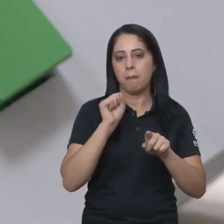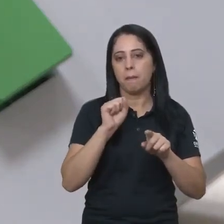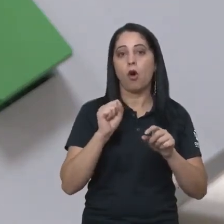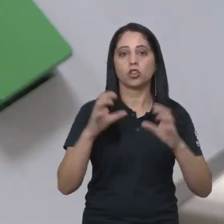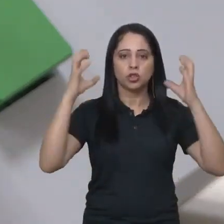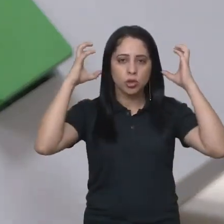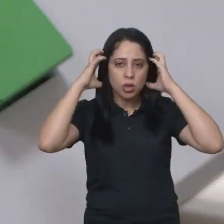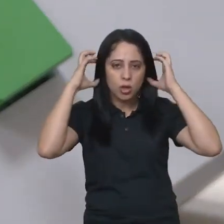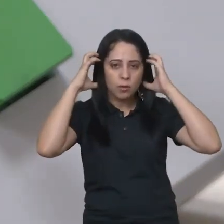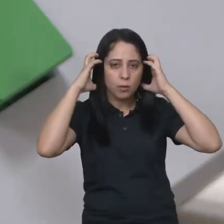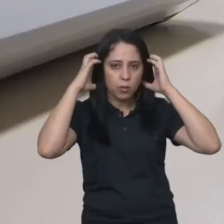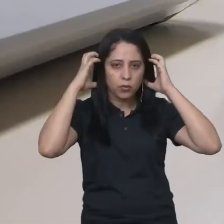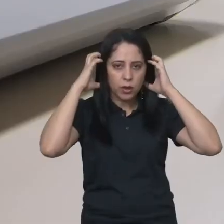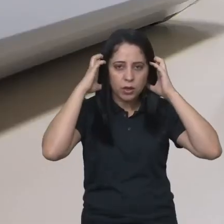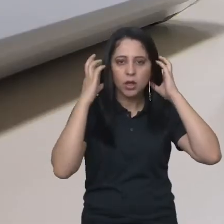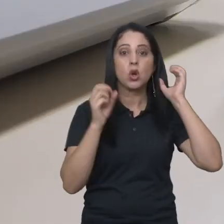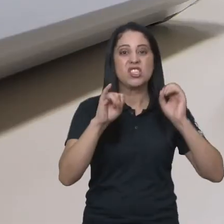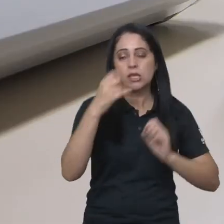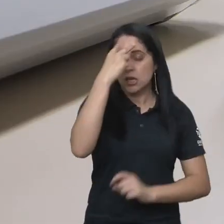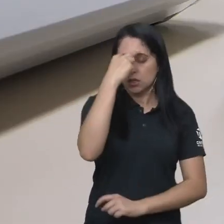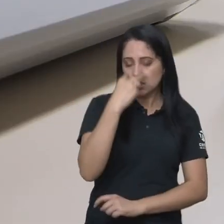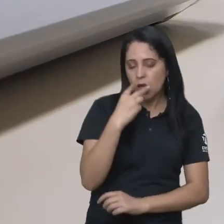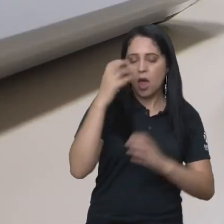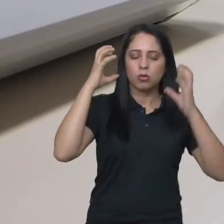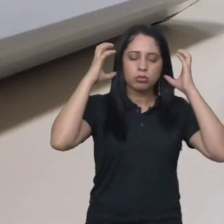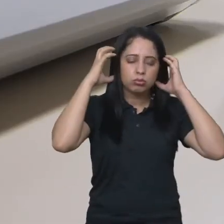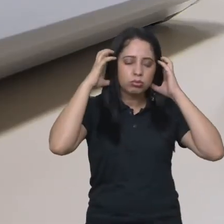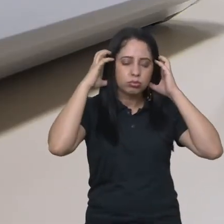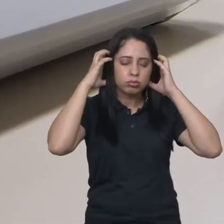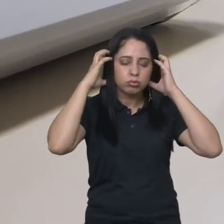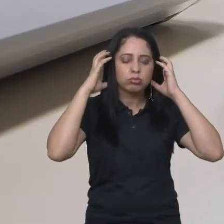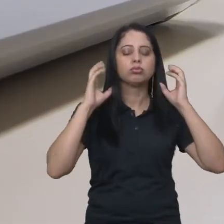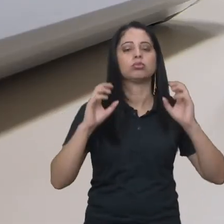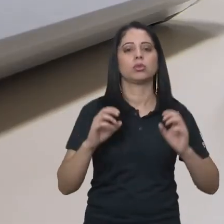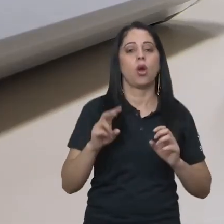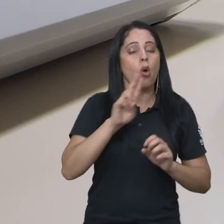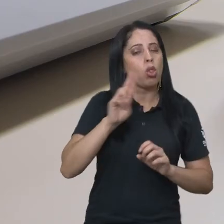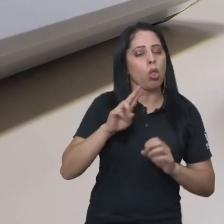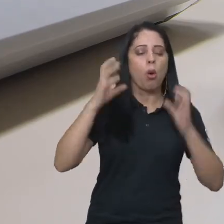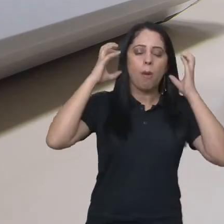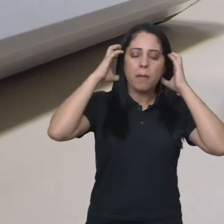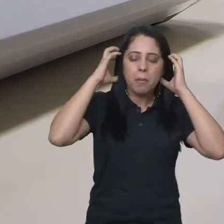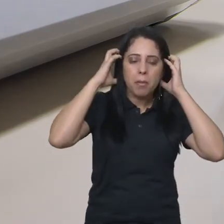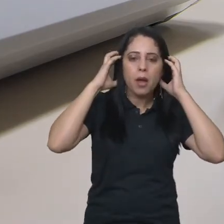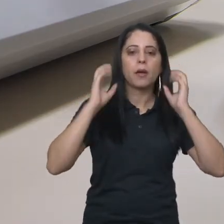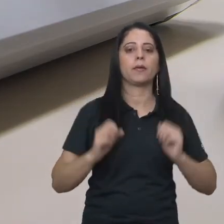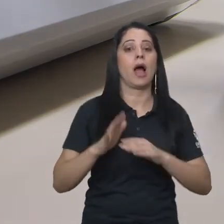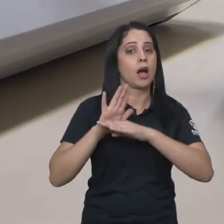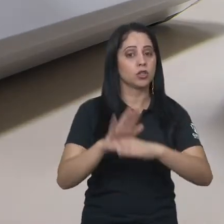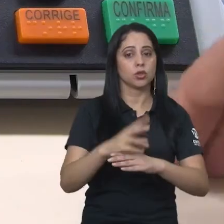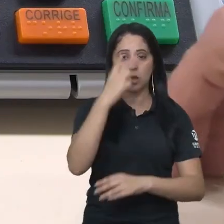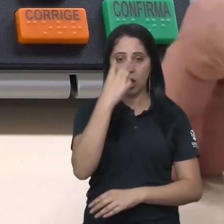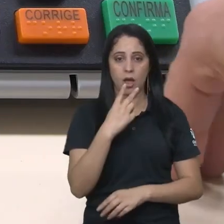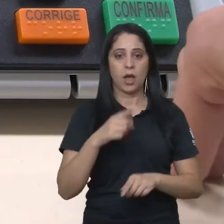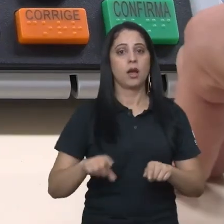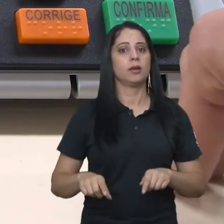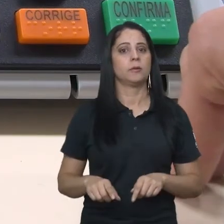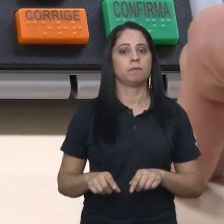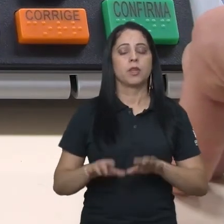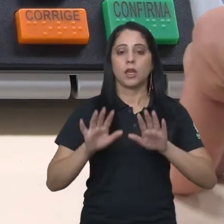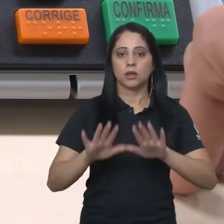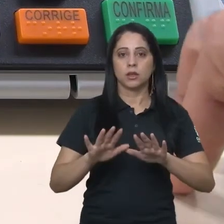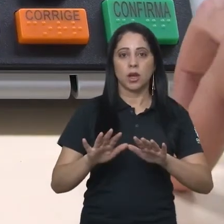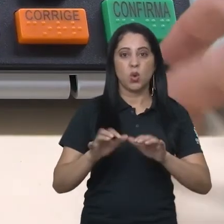também permite a conexão de foninho de ouvido para você ouvir o voto que foi colocado, para ajudar